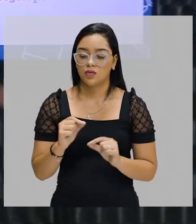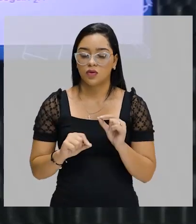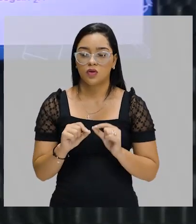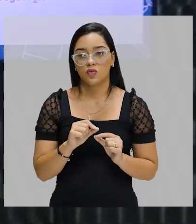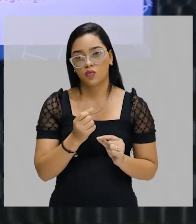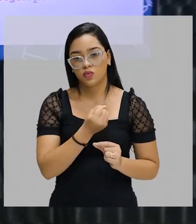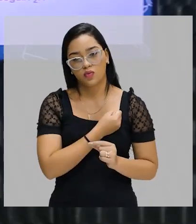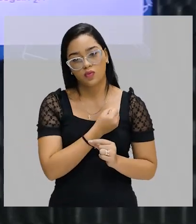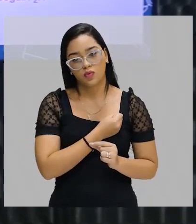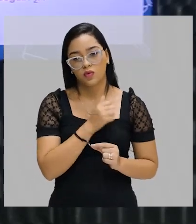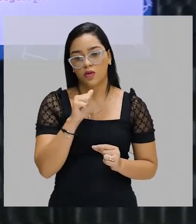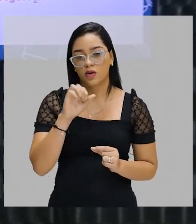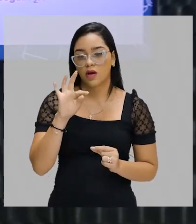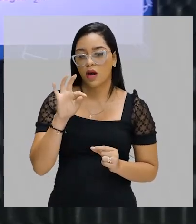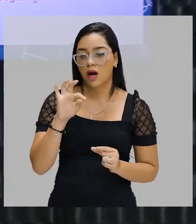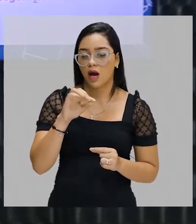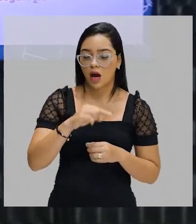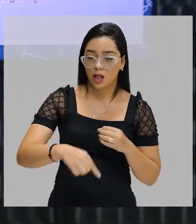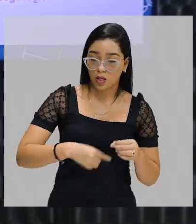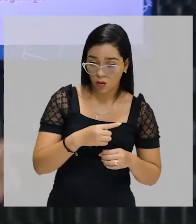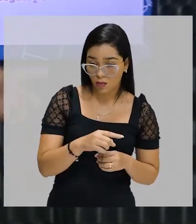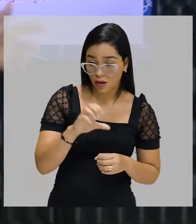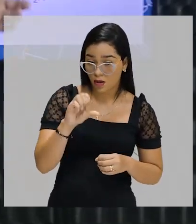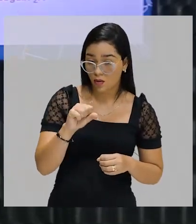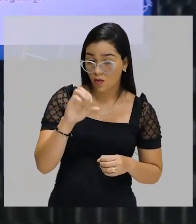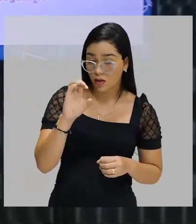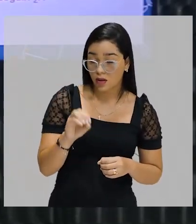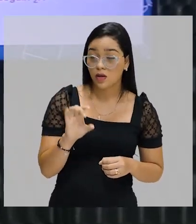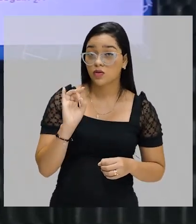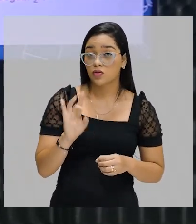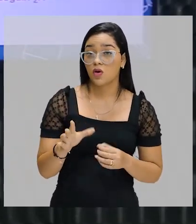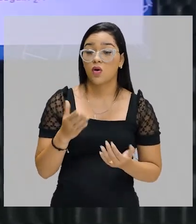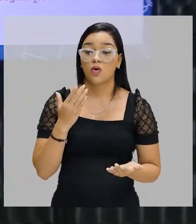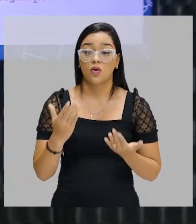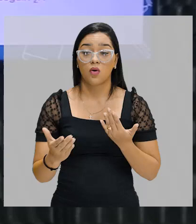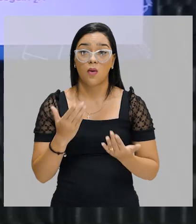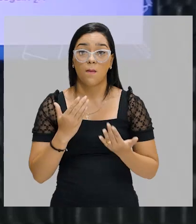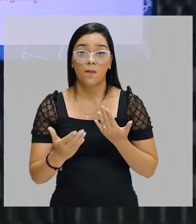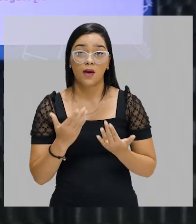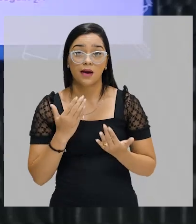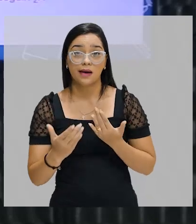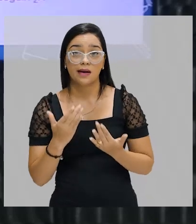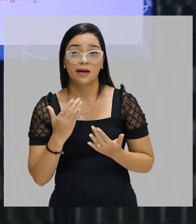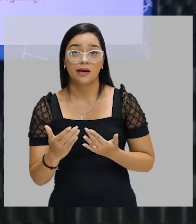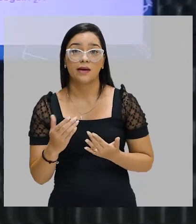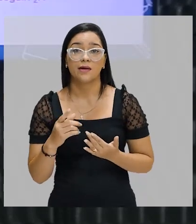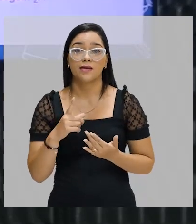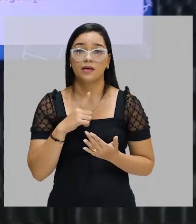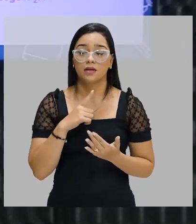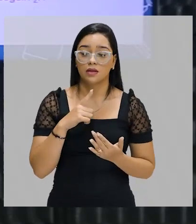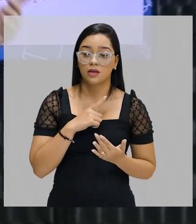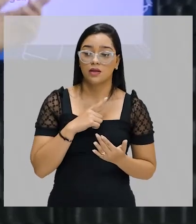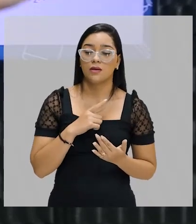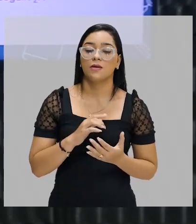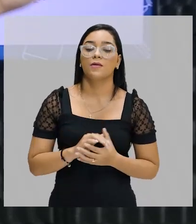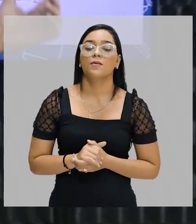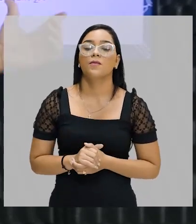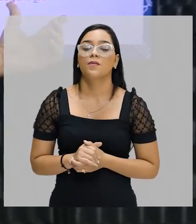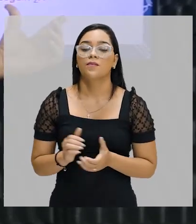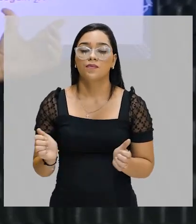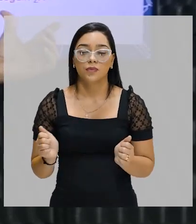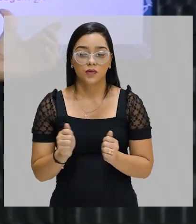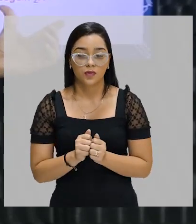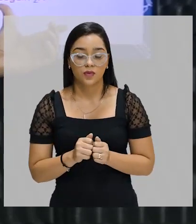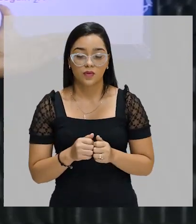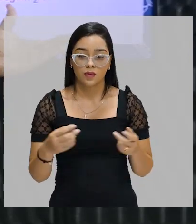número atômico, que vai ser 80. Basta a gente comparar este elemento, do jeito que aqui está, com